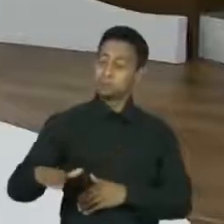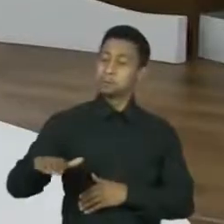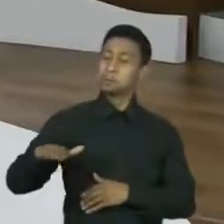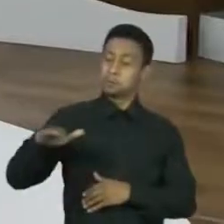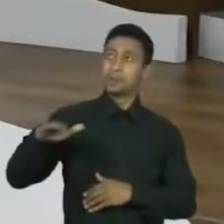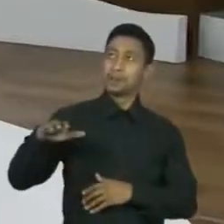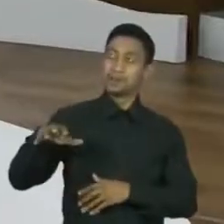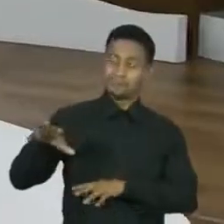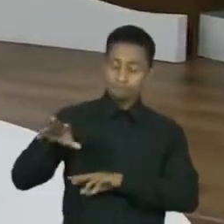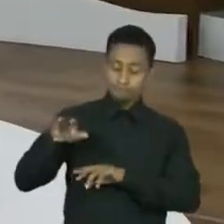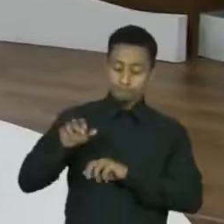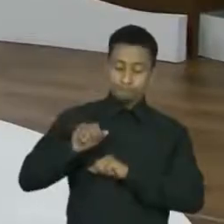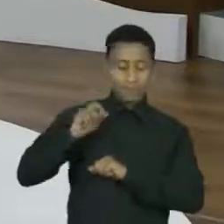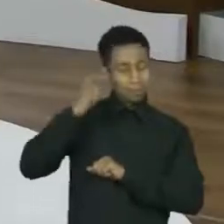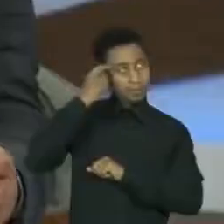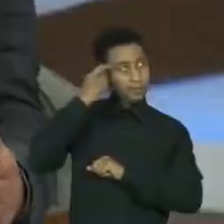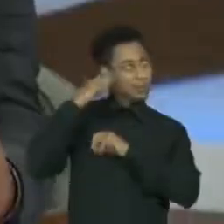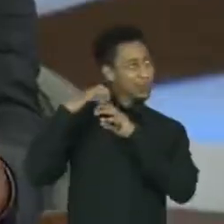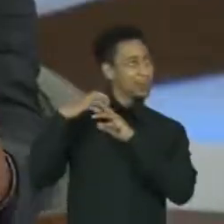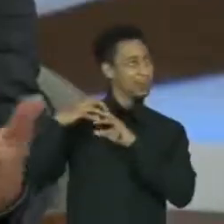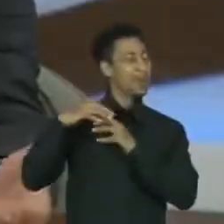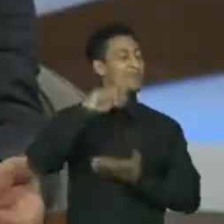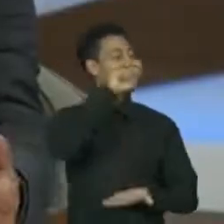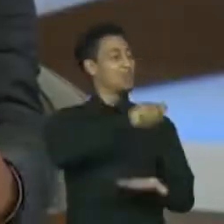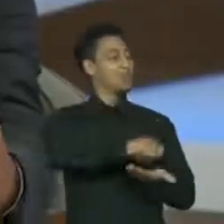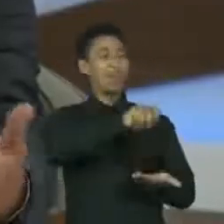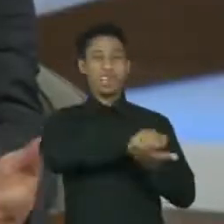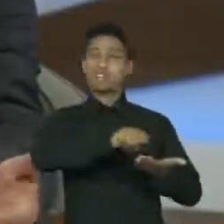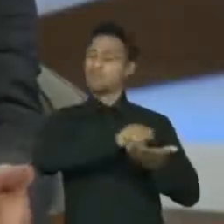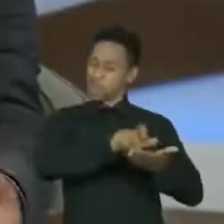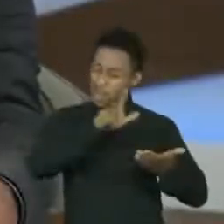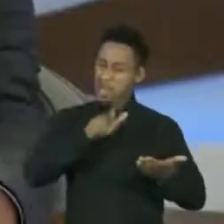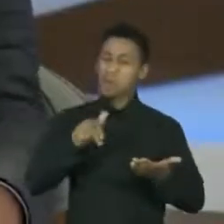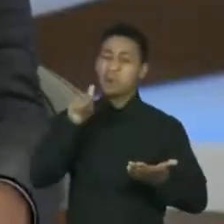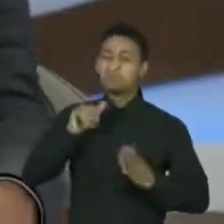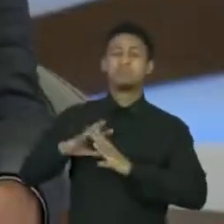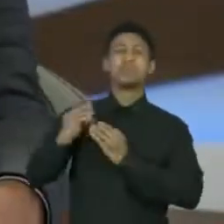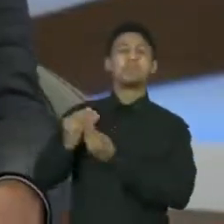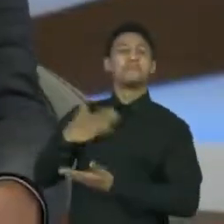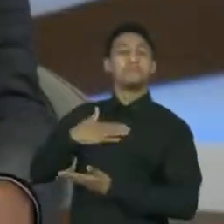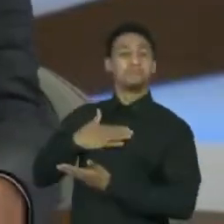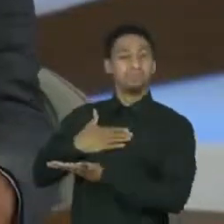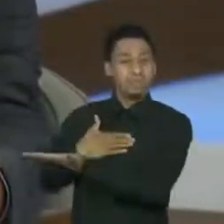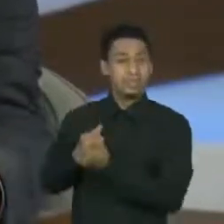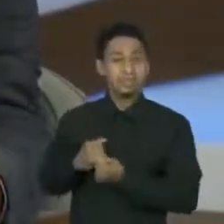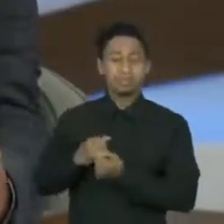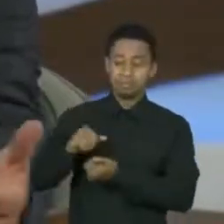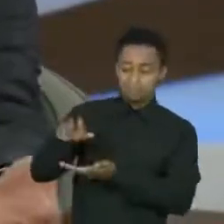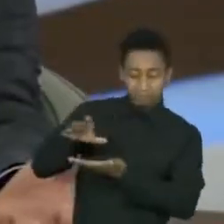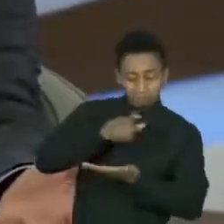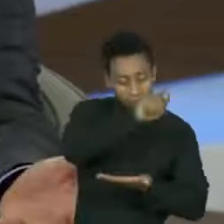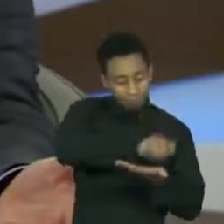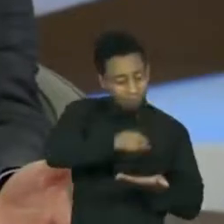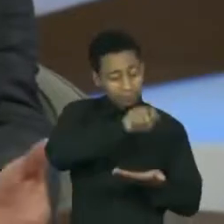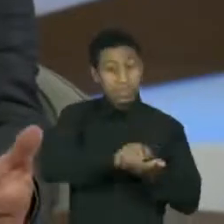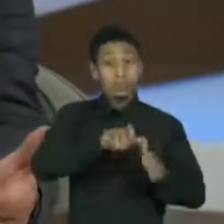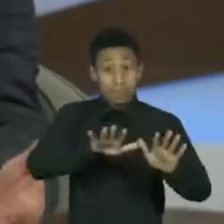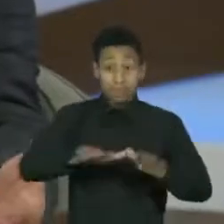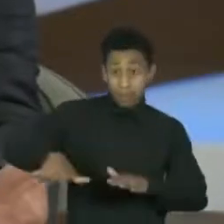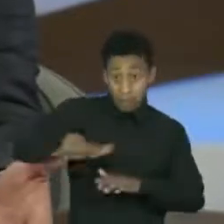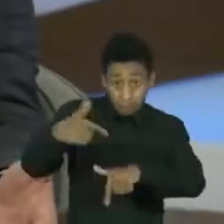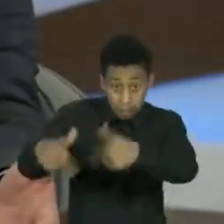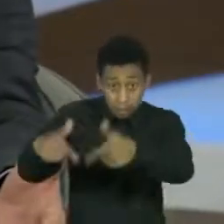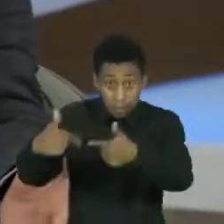mas não somente elas a ao longo da minha trajetória como o pesquisador como servidor público e também pode encontrar